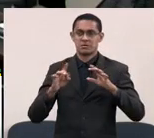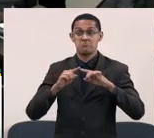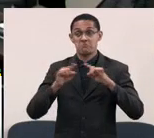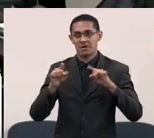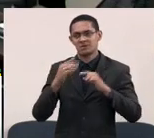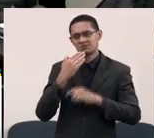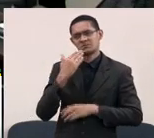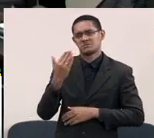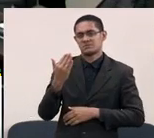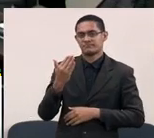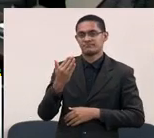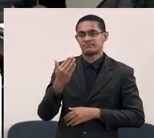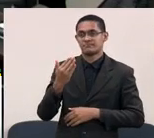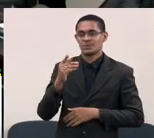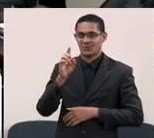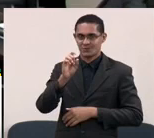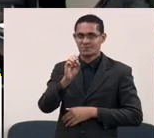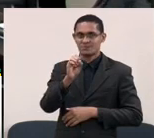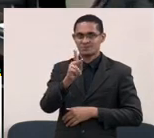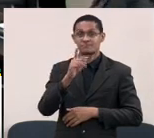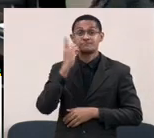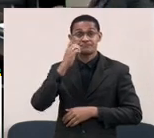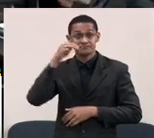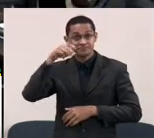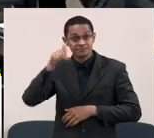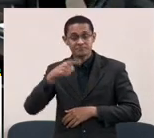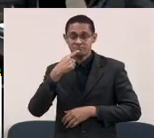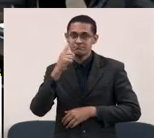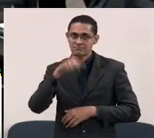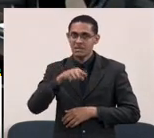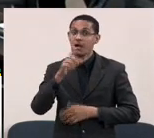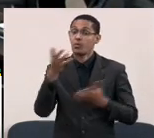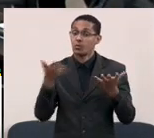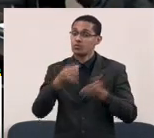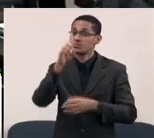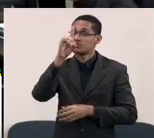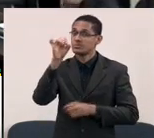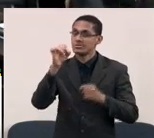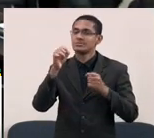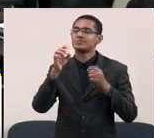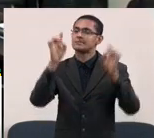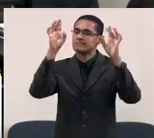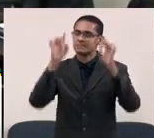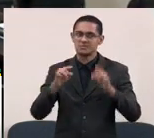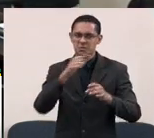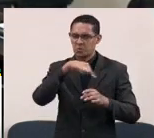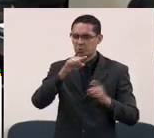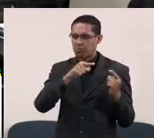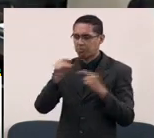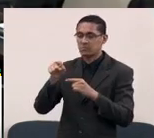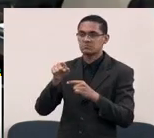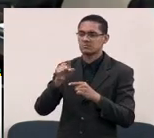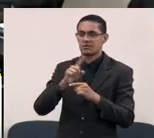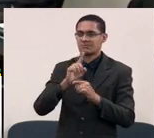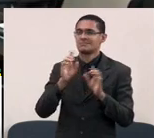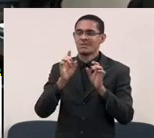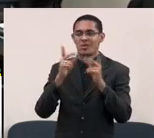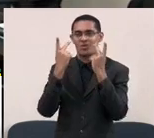é um dia especial e uma hora especial, ninguém é contra. Obrigada, muito